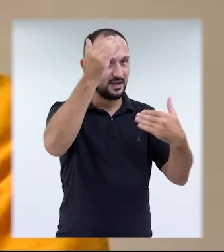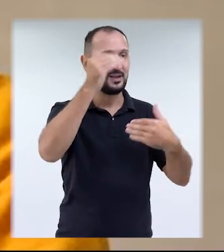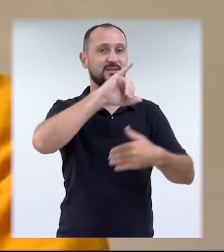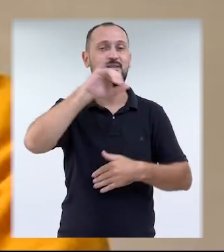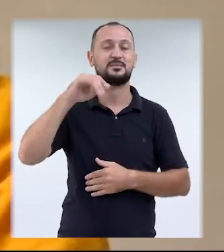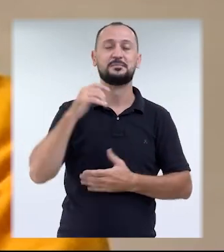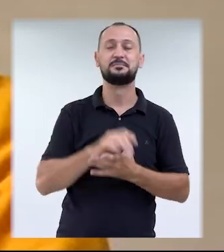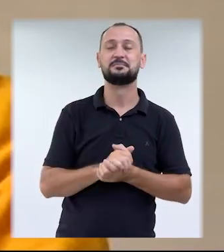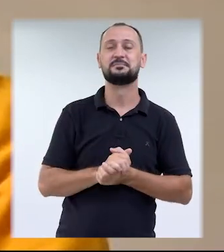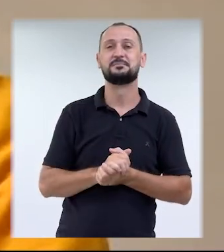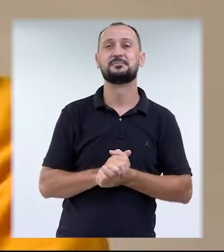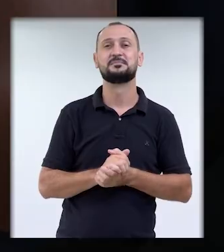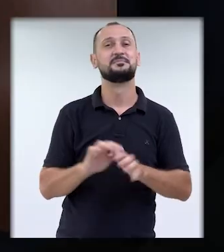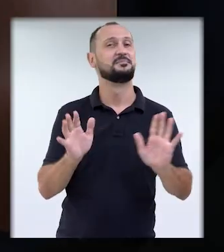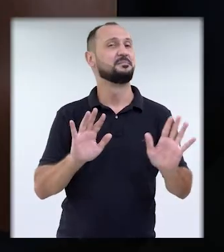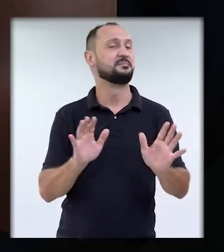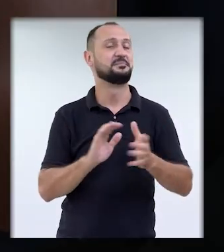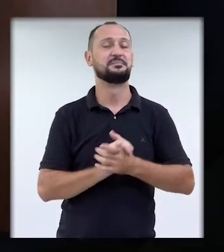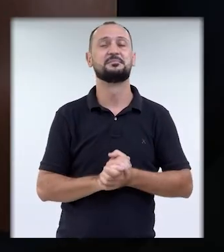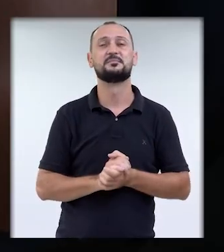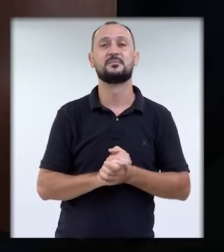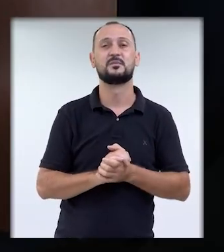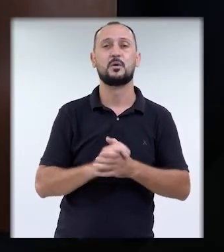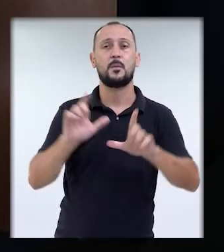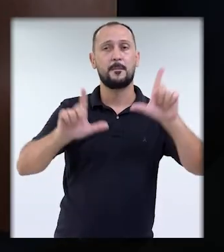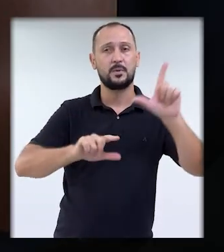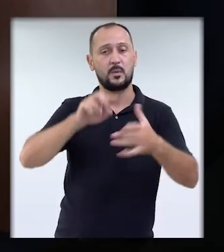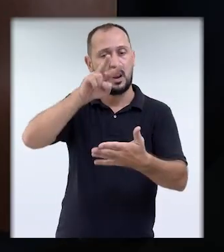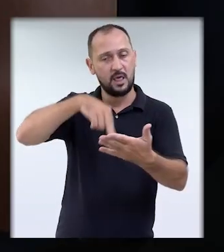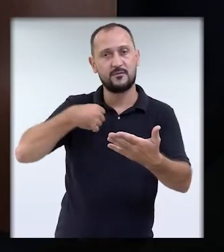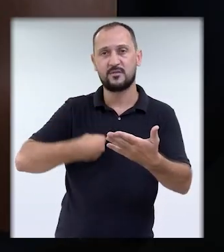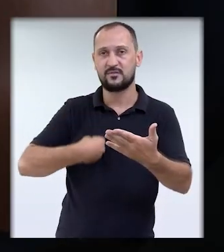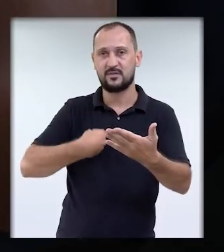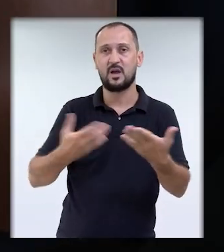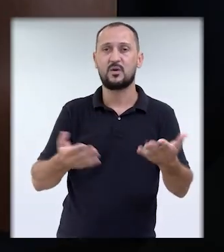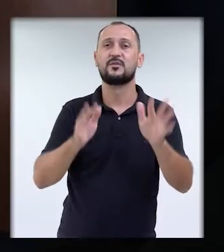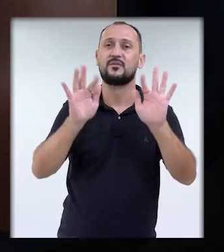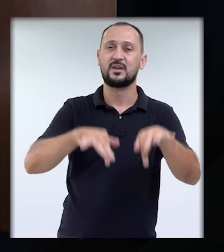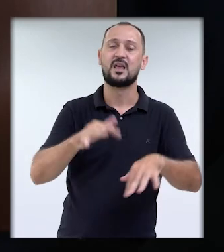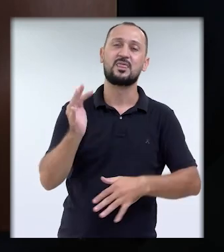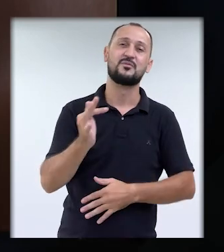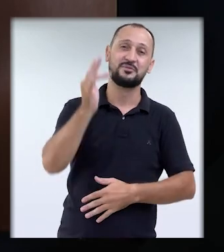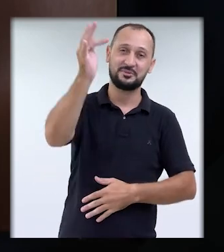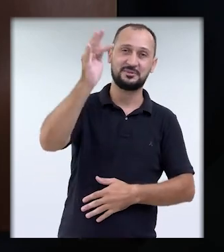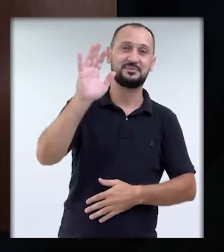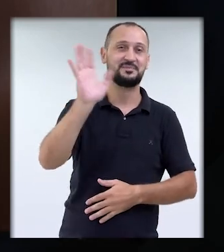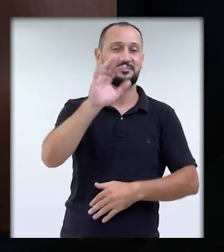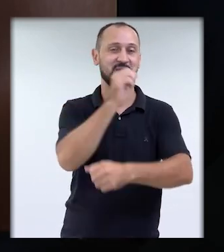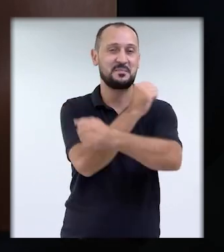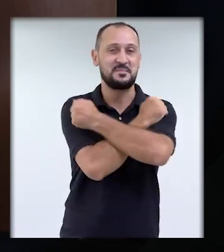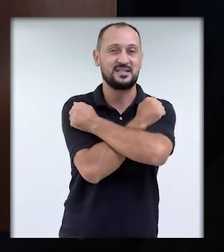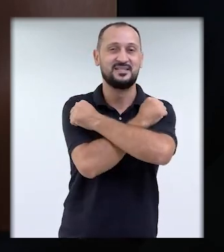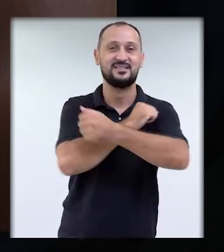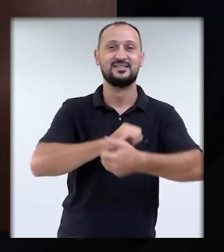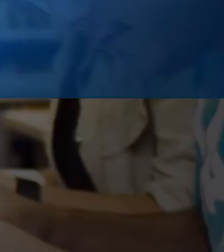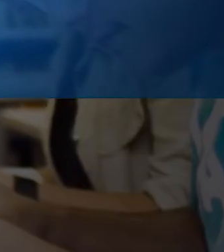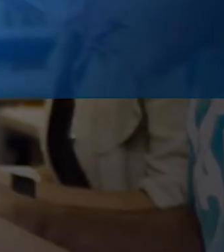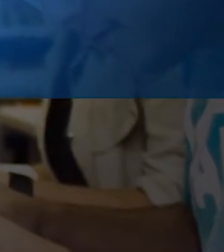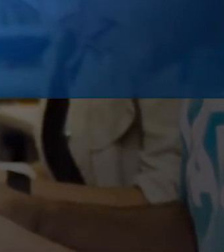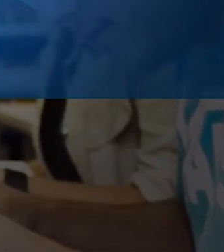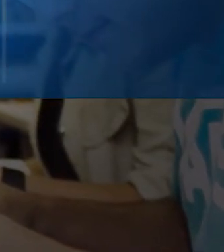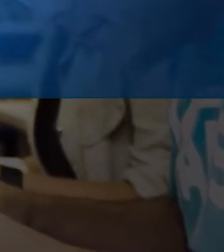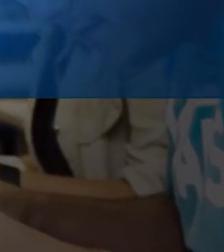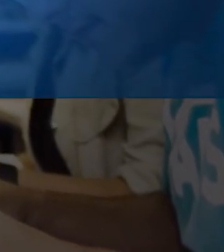Obrigada, João. Muito obrigada. É isso aí. O Ler é Viver fica por aqui. Até a próxima. Um grande abraço.